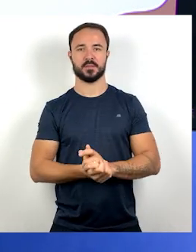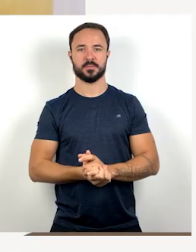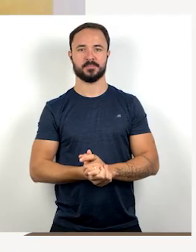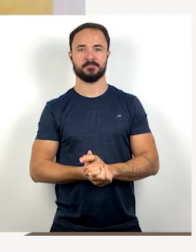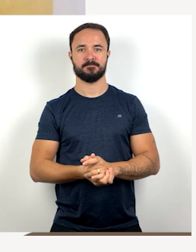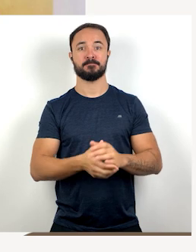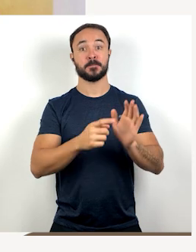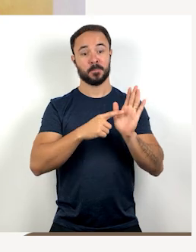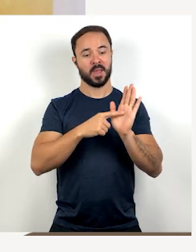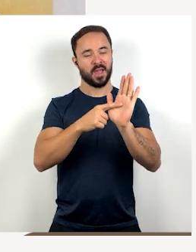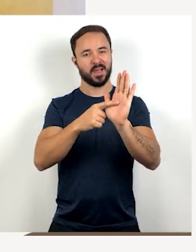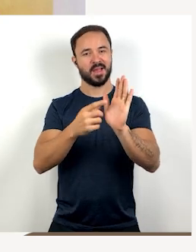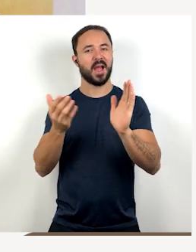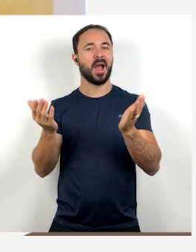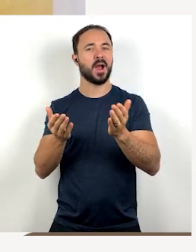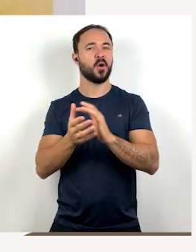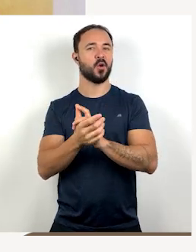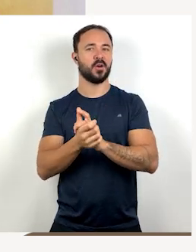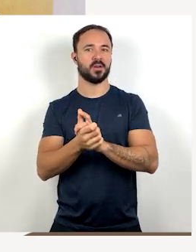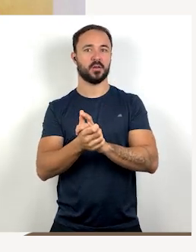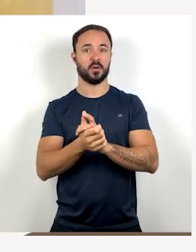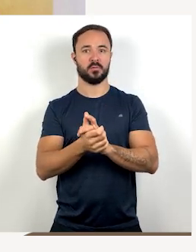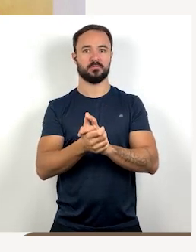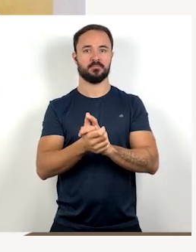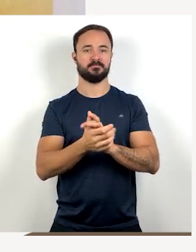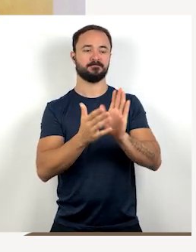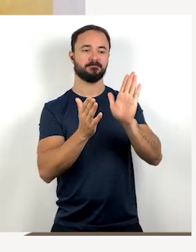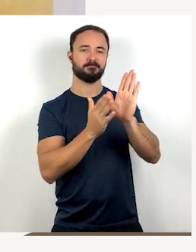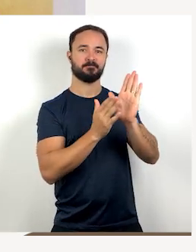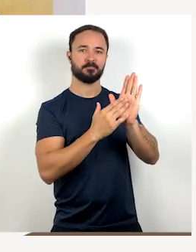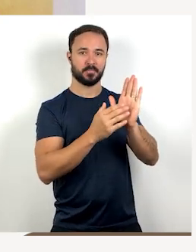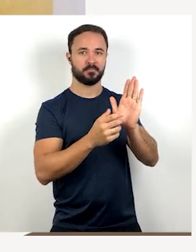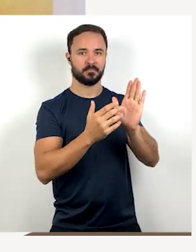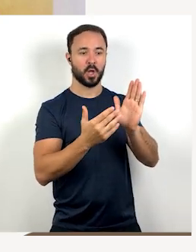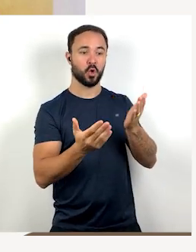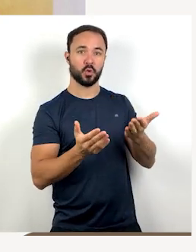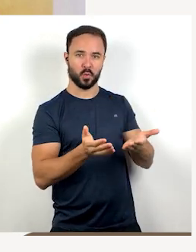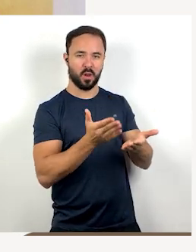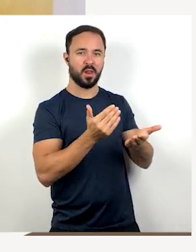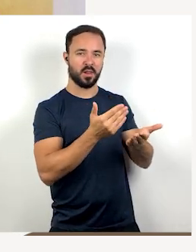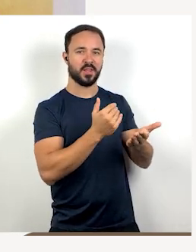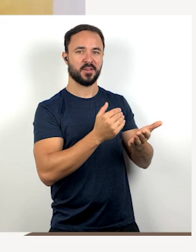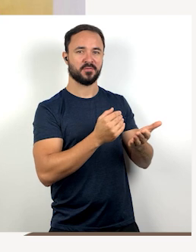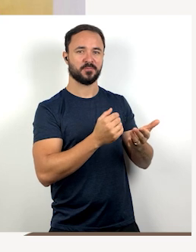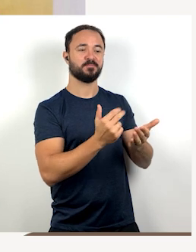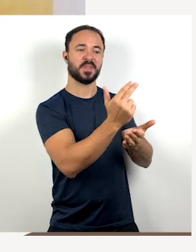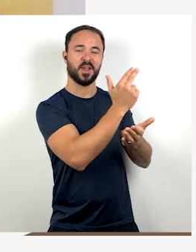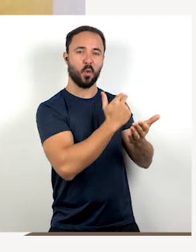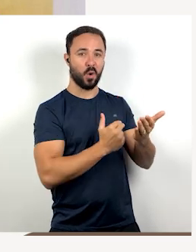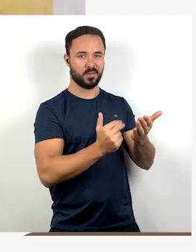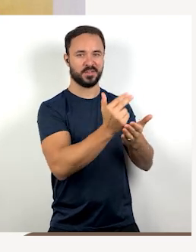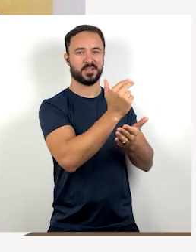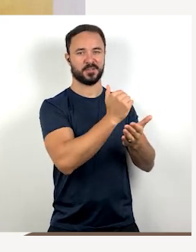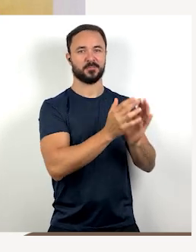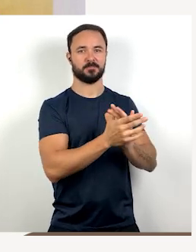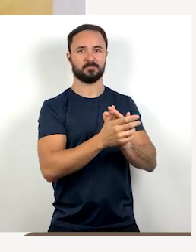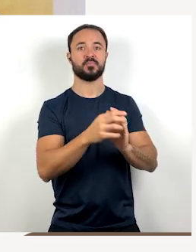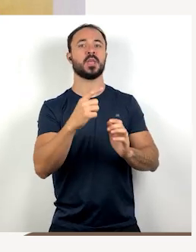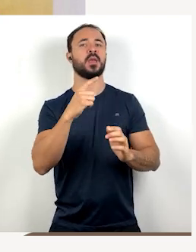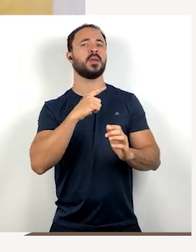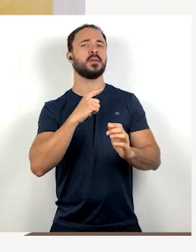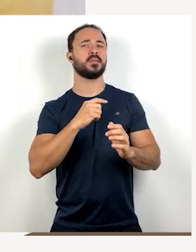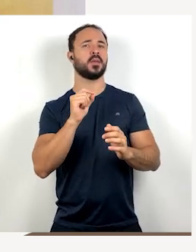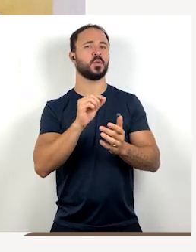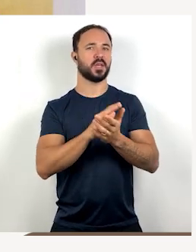texto. Apresento agora para vocês a capa de O Diário de Anne Frank em quadrinhos, que tem